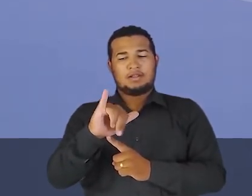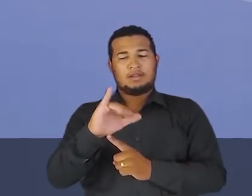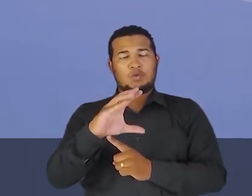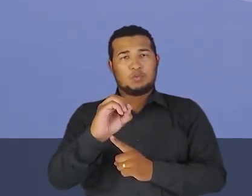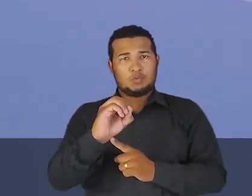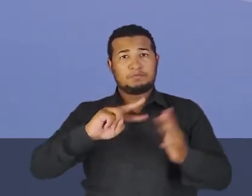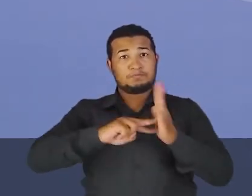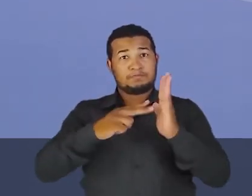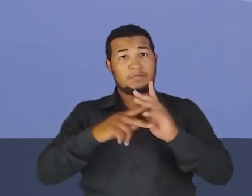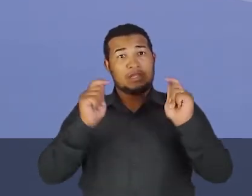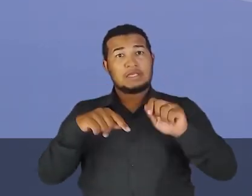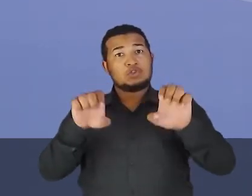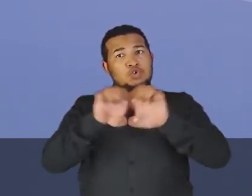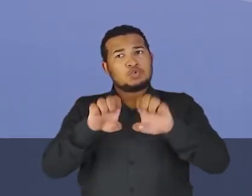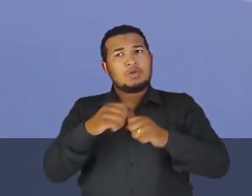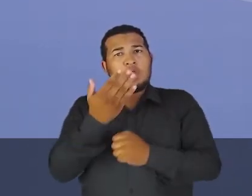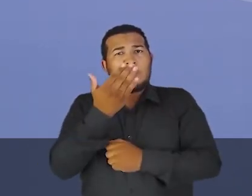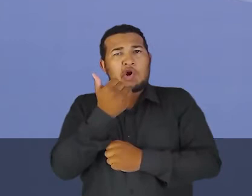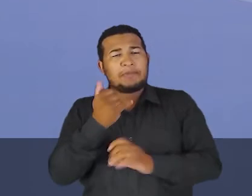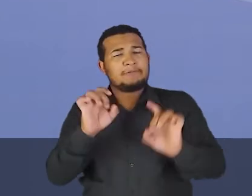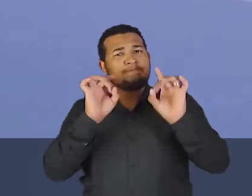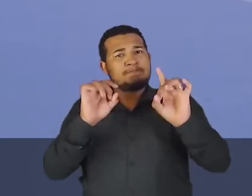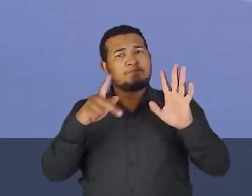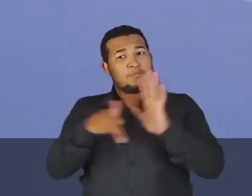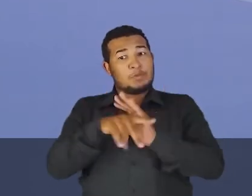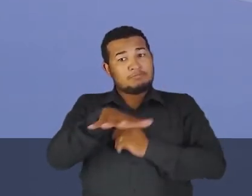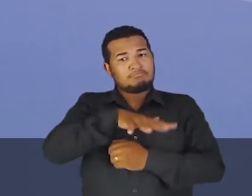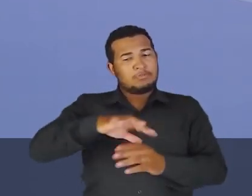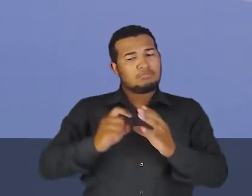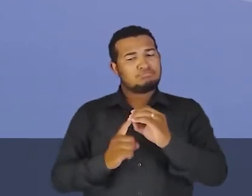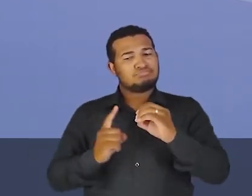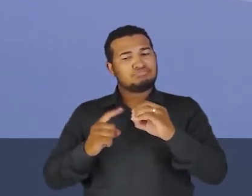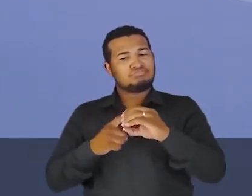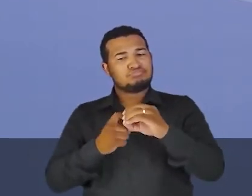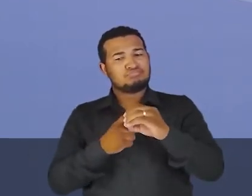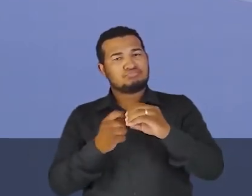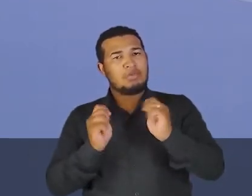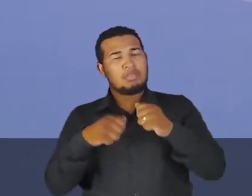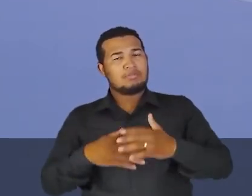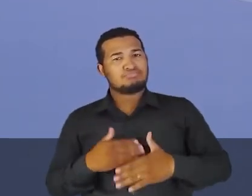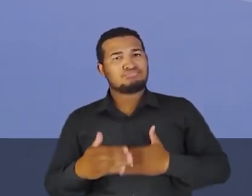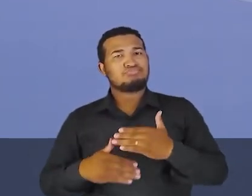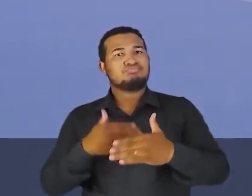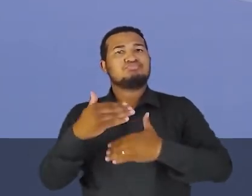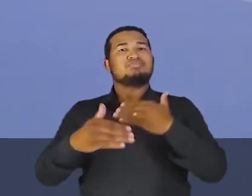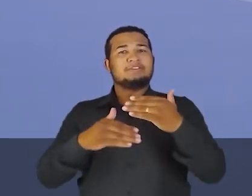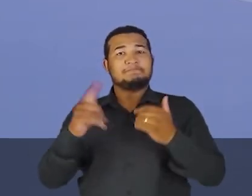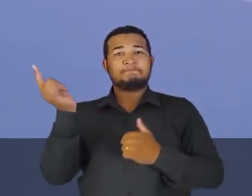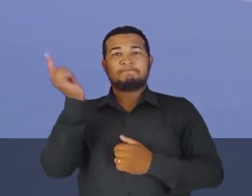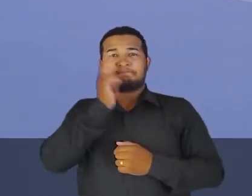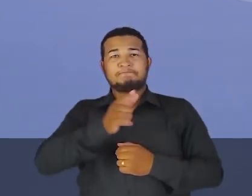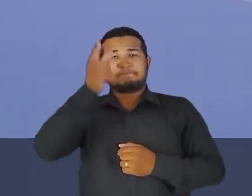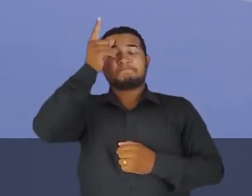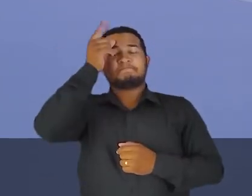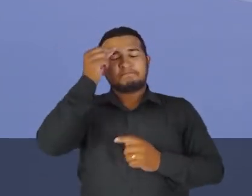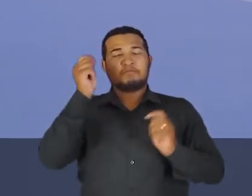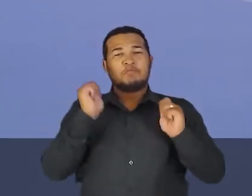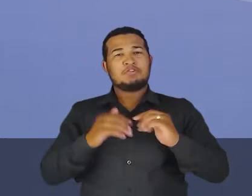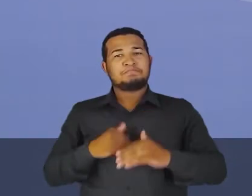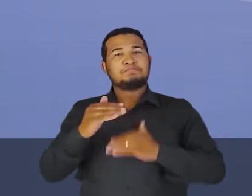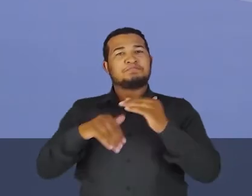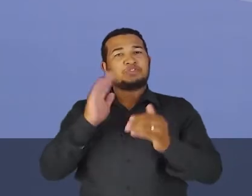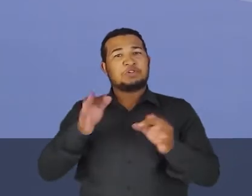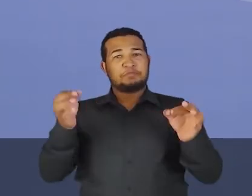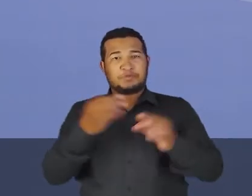fornecer nutriente, ou seja, alimento para aquele embrião e possa fornecer energia para ele, para que ele possa ter o seu